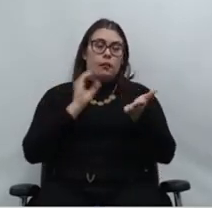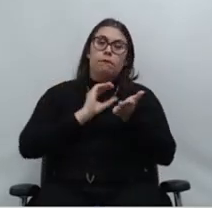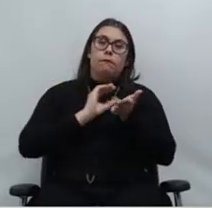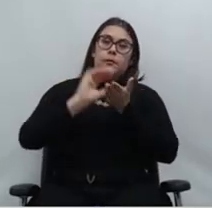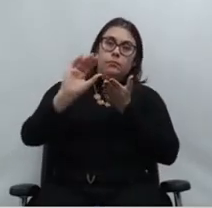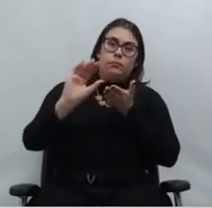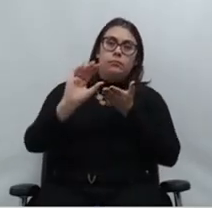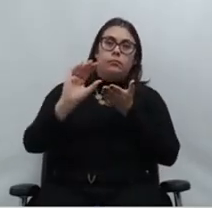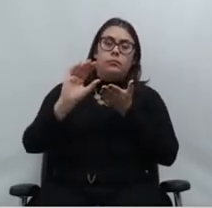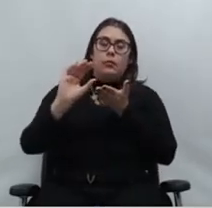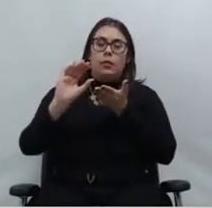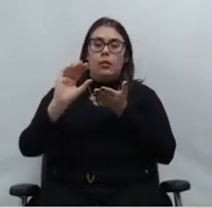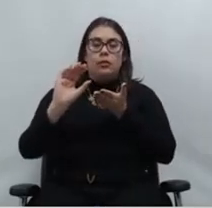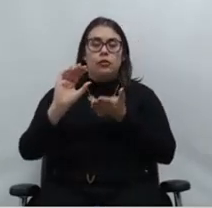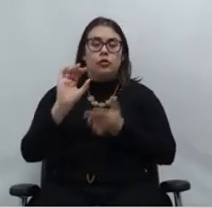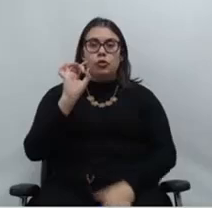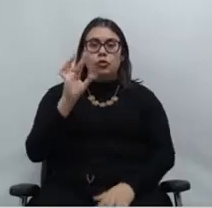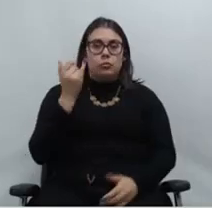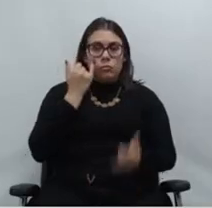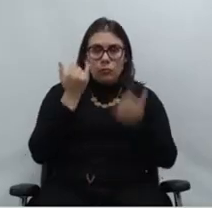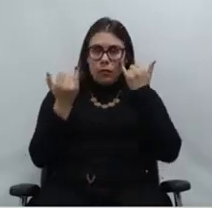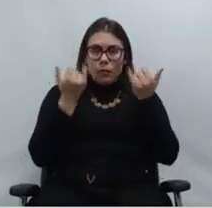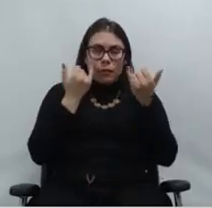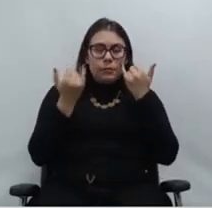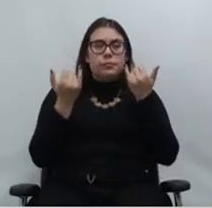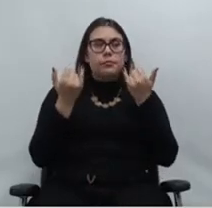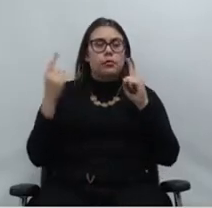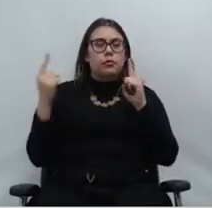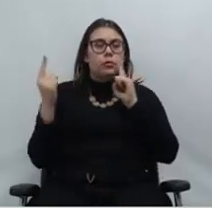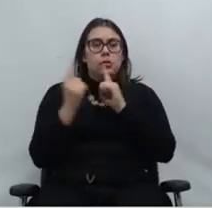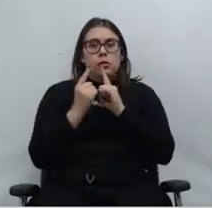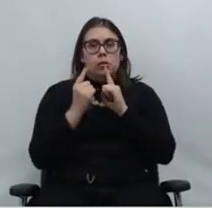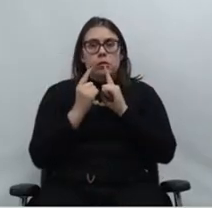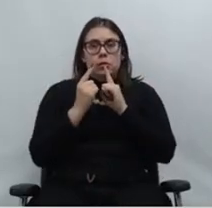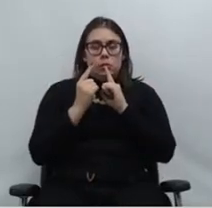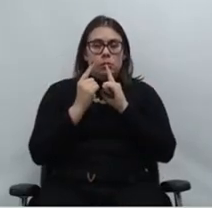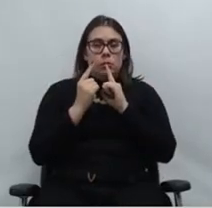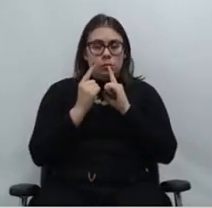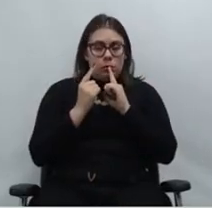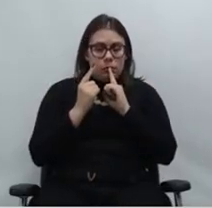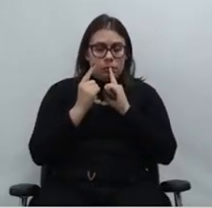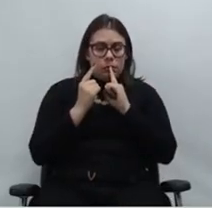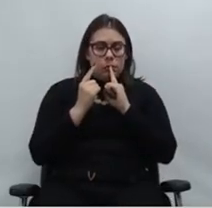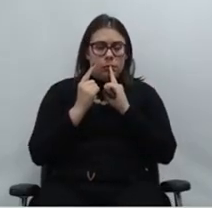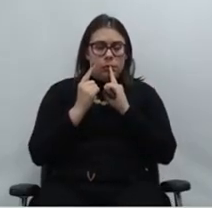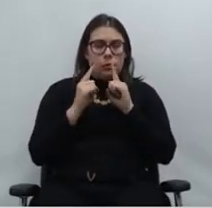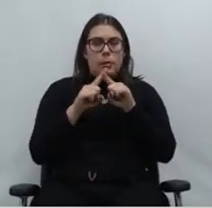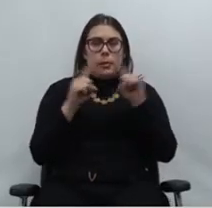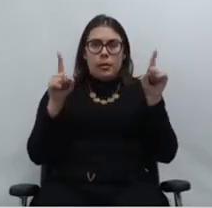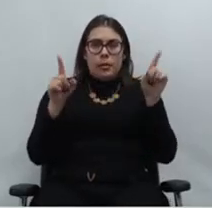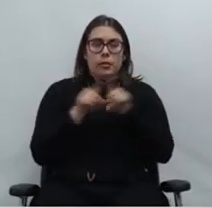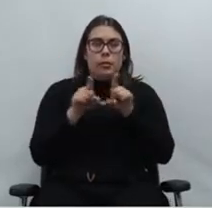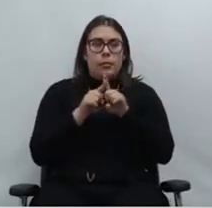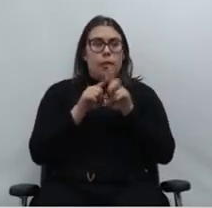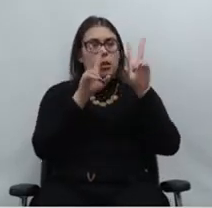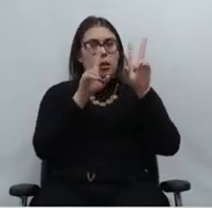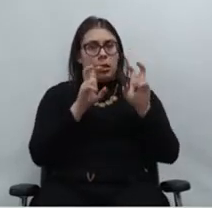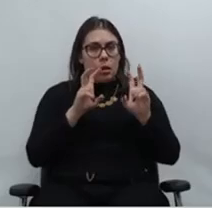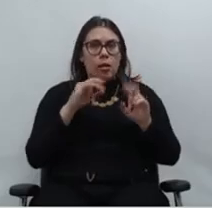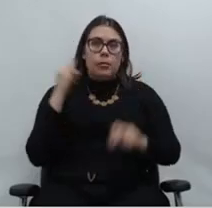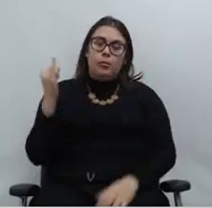na coleta e sistematização não apenas de dados relacionados aos atendimentos e demais atuações da Defensoria Pública, mas também em temas relevantes